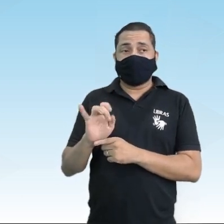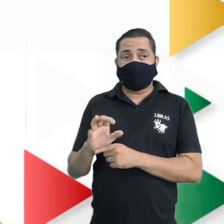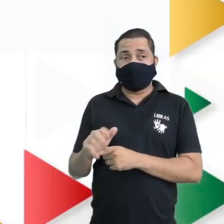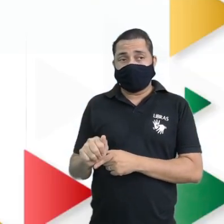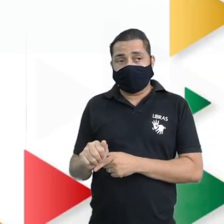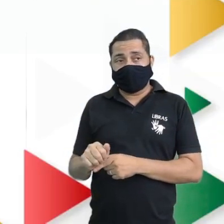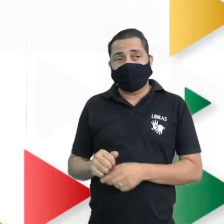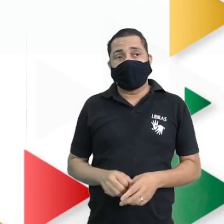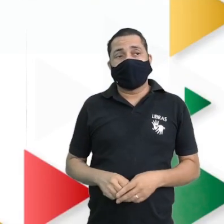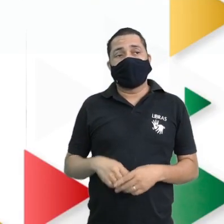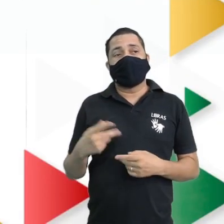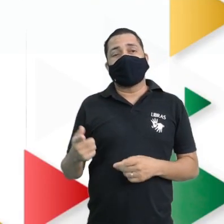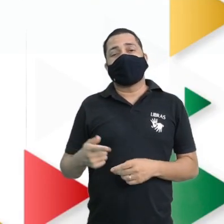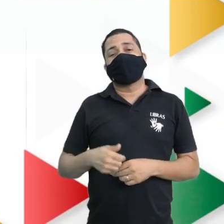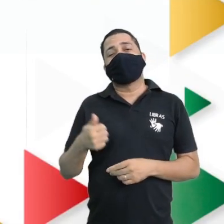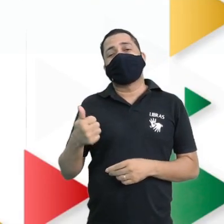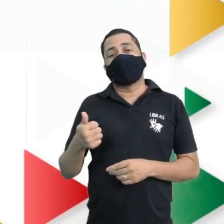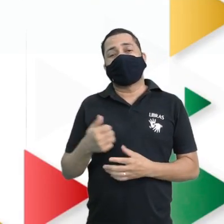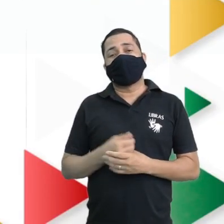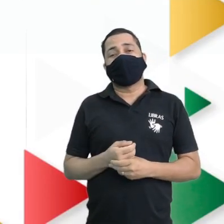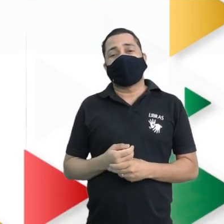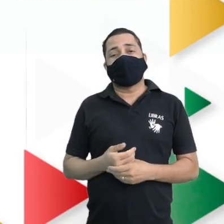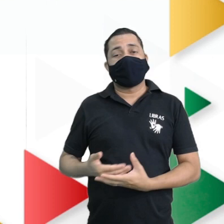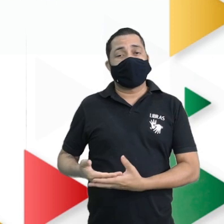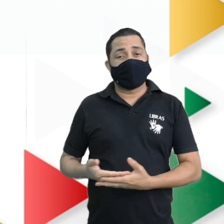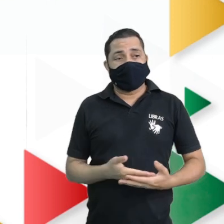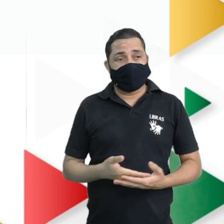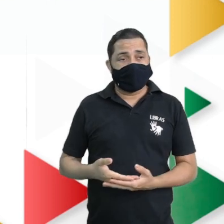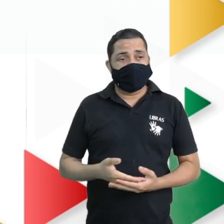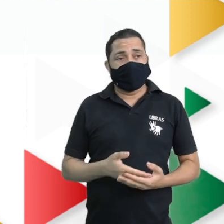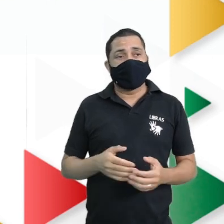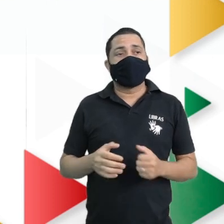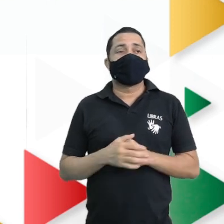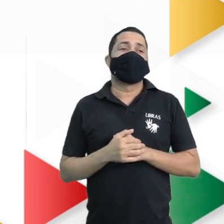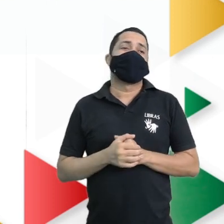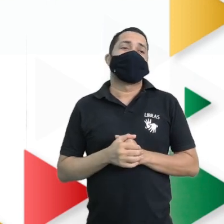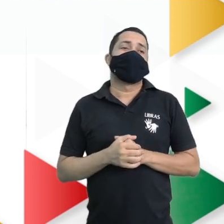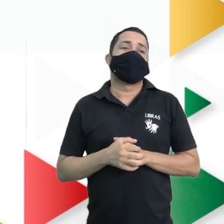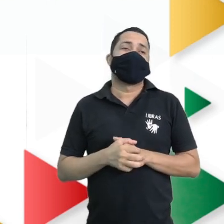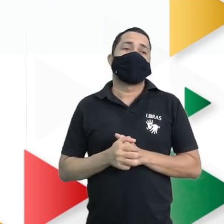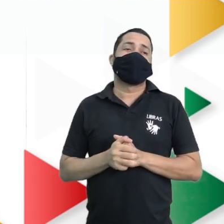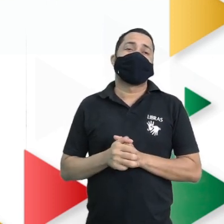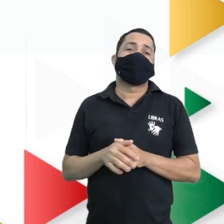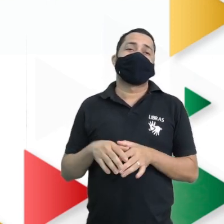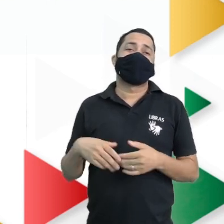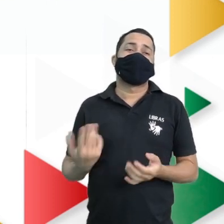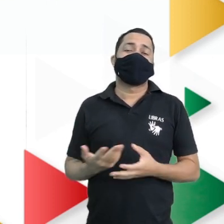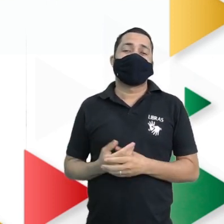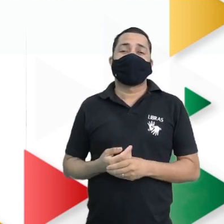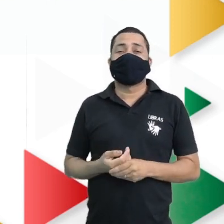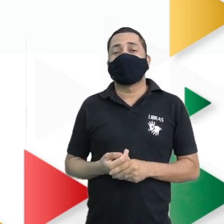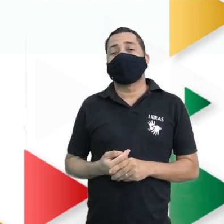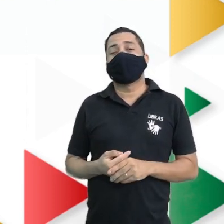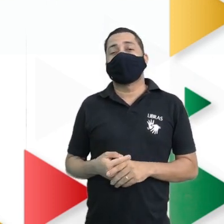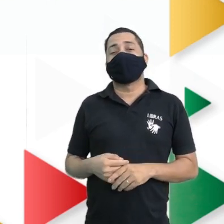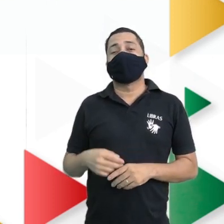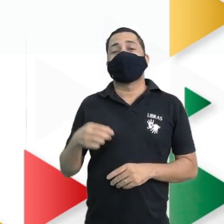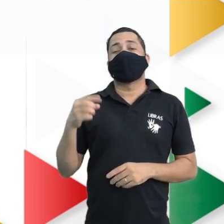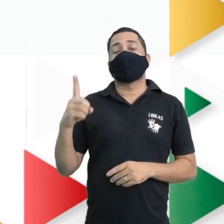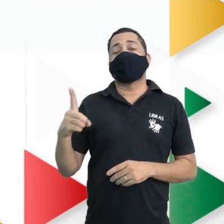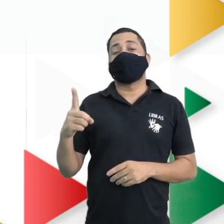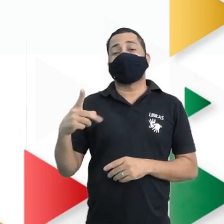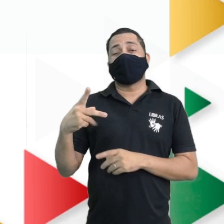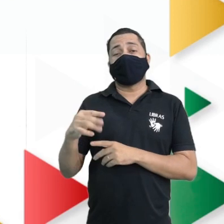I, Dom Pedro II, o que é que eu faço? Olha aí na tela de vocês, ele bem bebezinho, né? E o herdeiro Dom Pedro II não